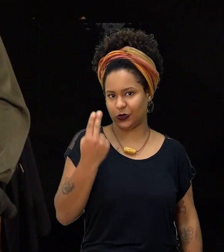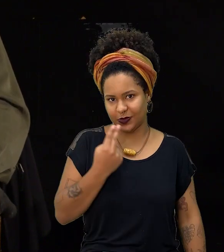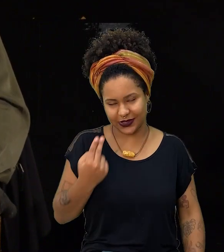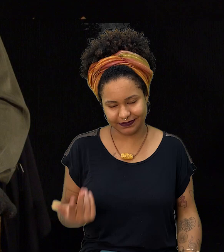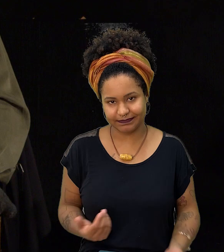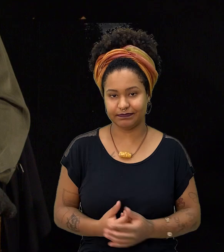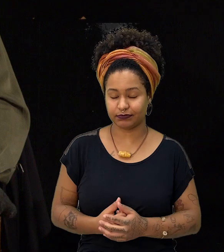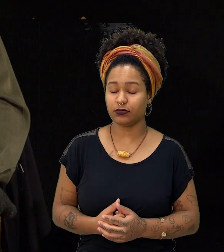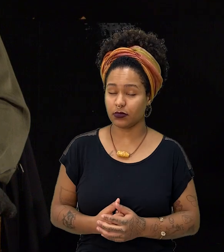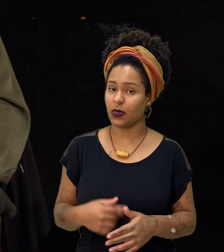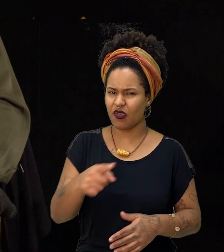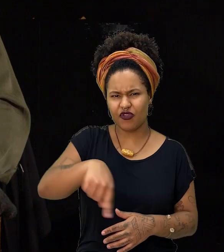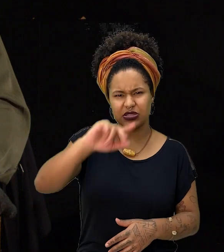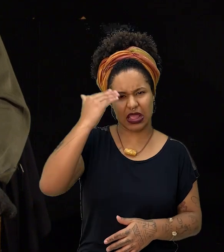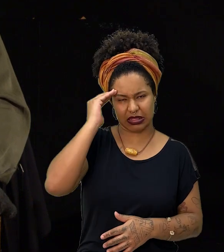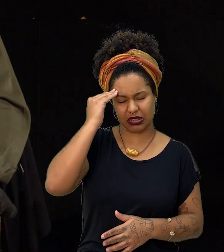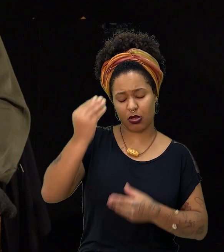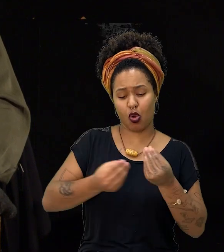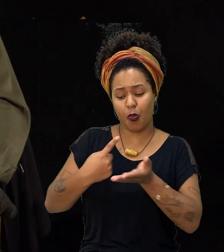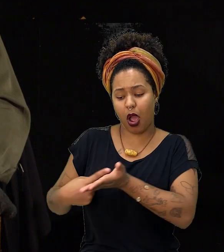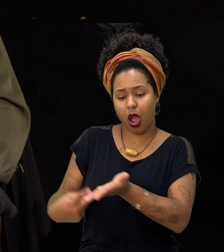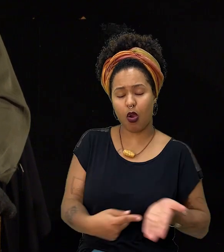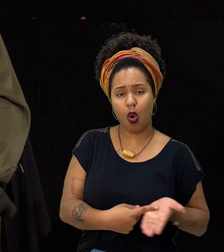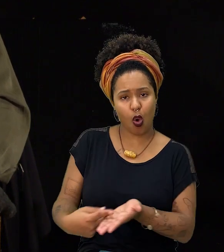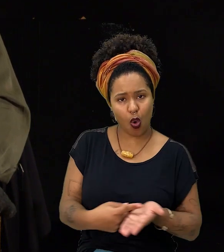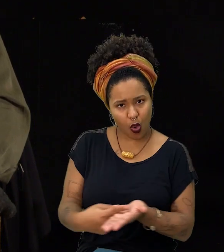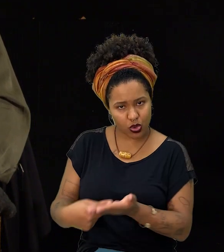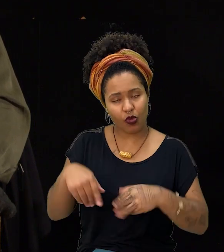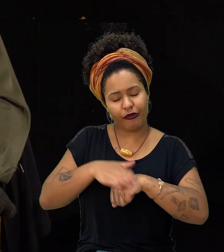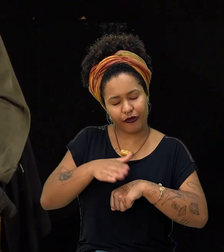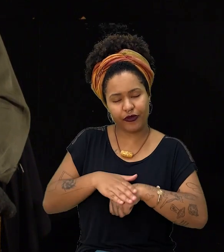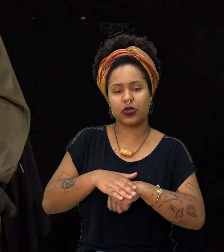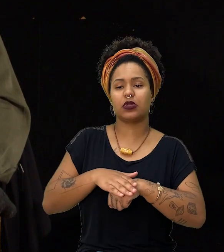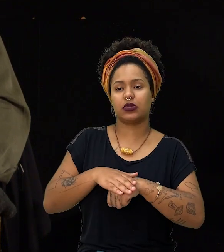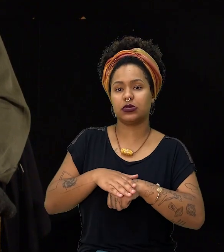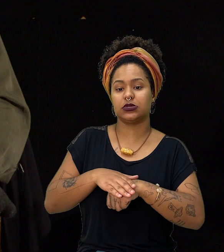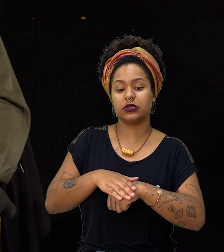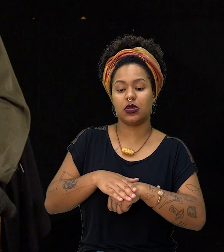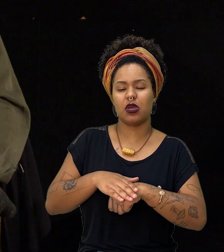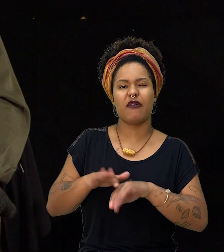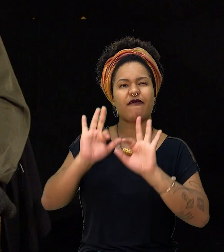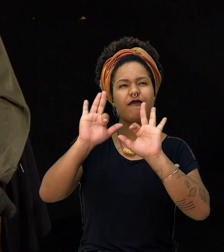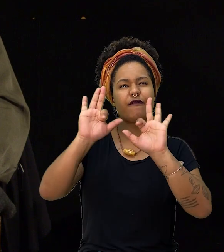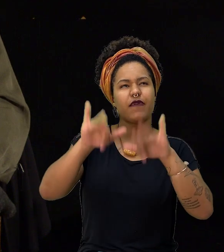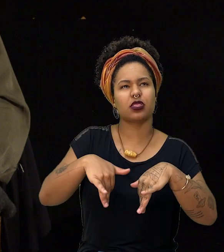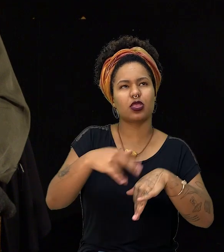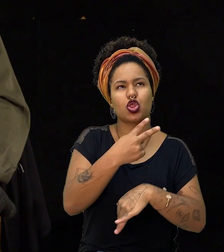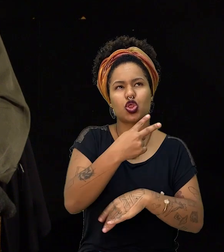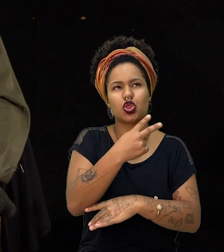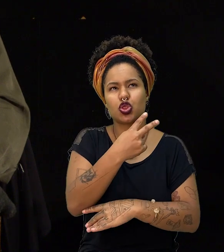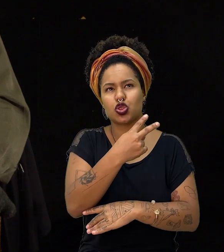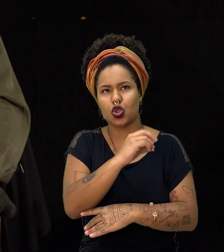E para vocês terem uma ideia, esse acordo que foi elaborado no final de 2003,